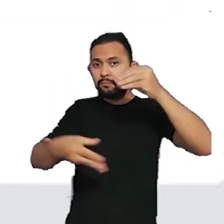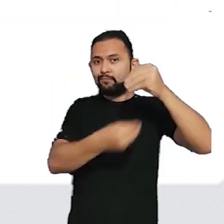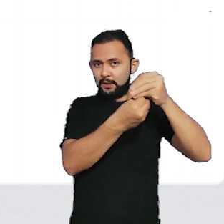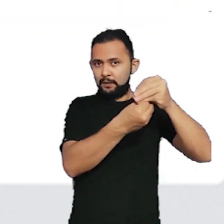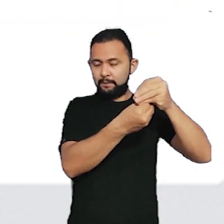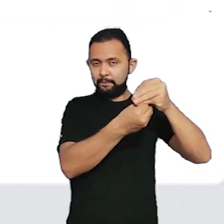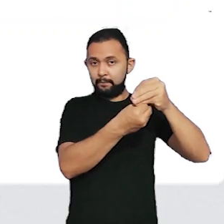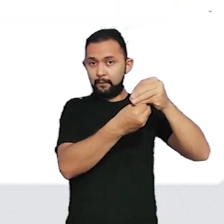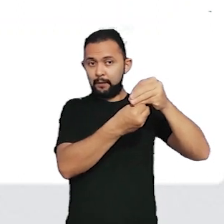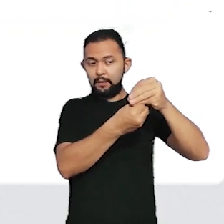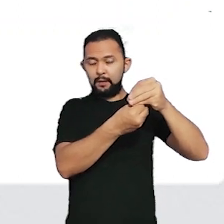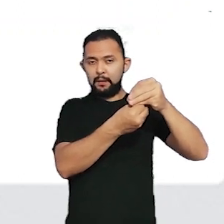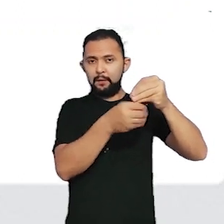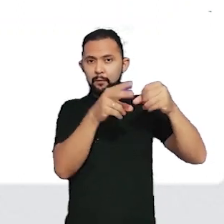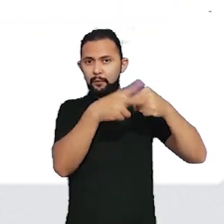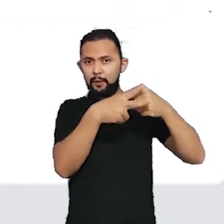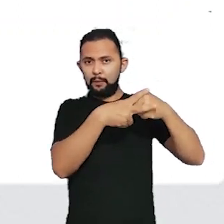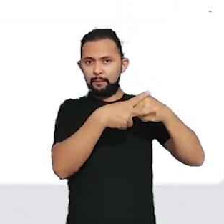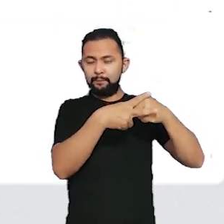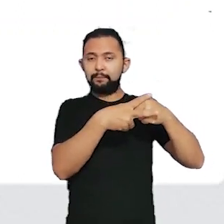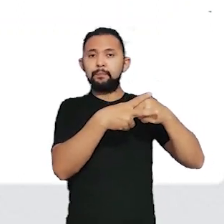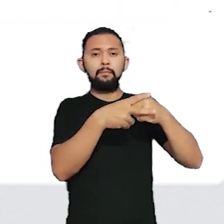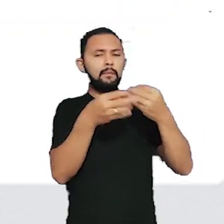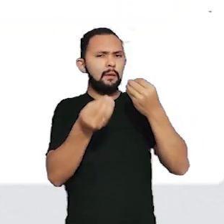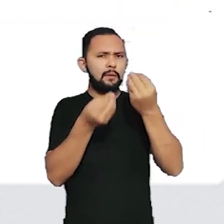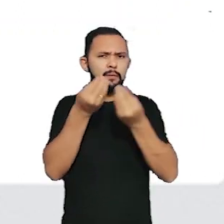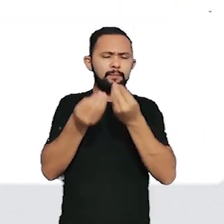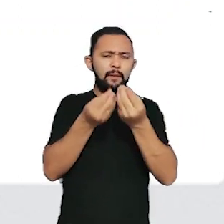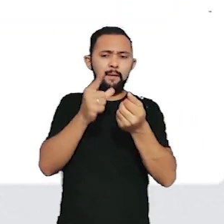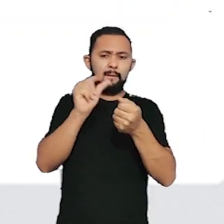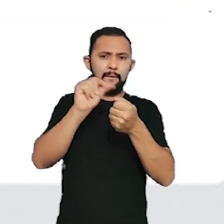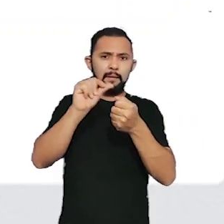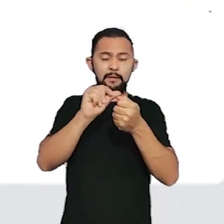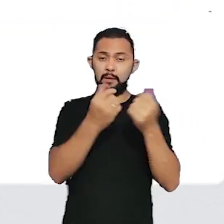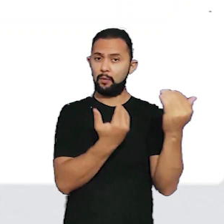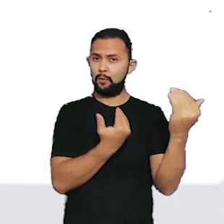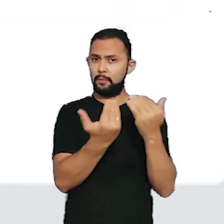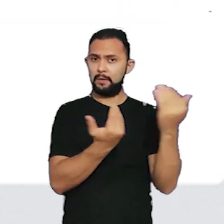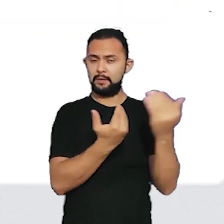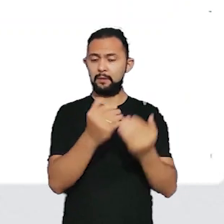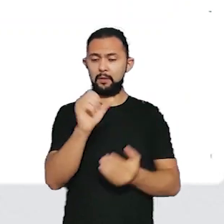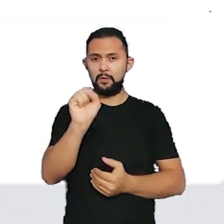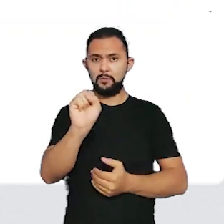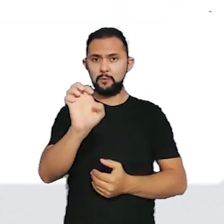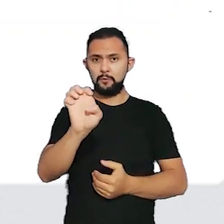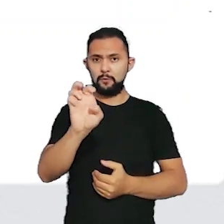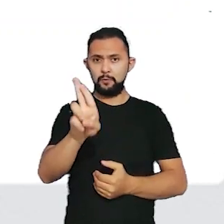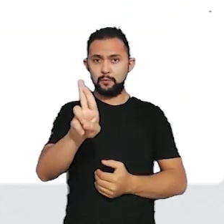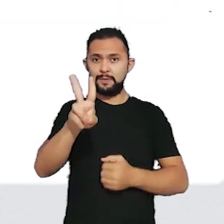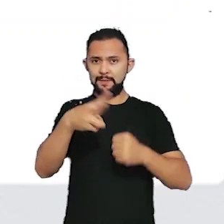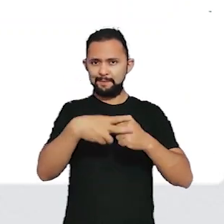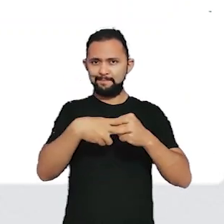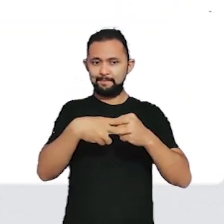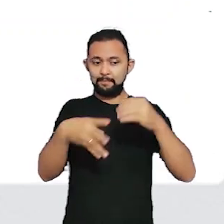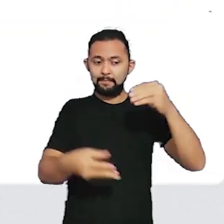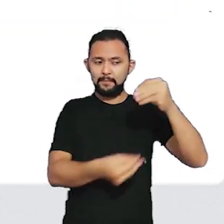esforçado que o irmão era. Então, é como se eu tivesse o verbo ser subentendido,